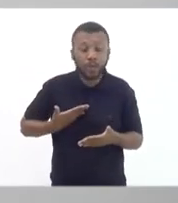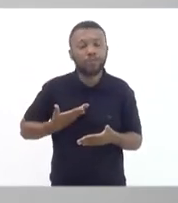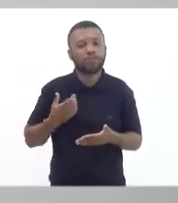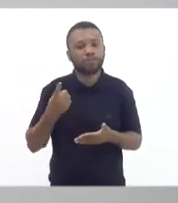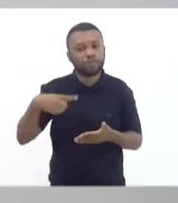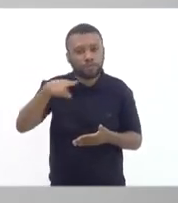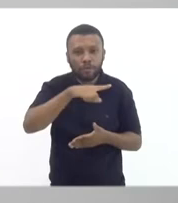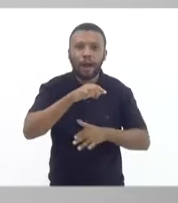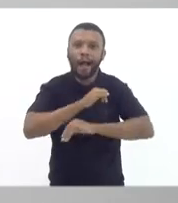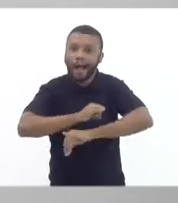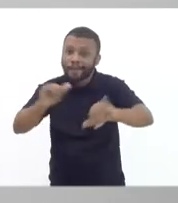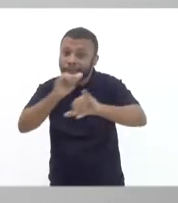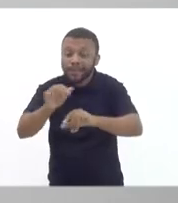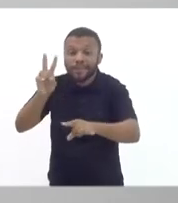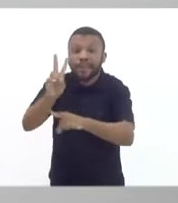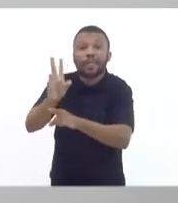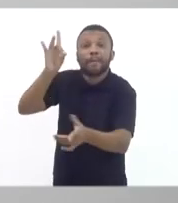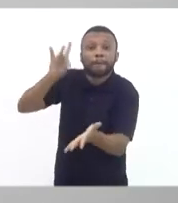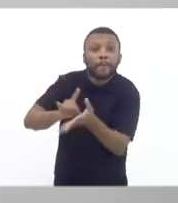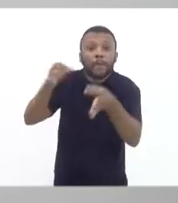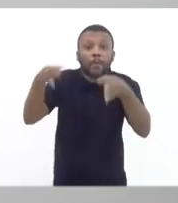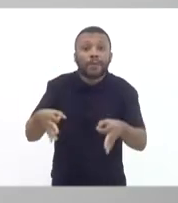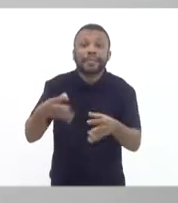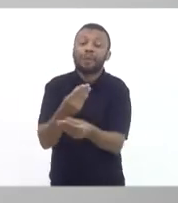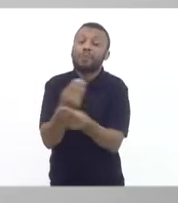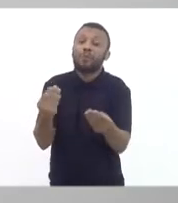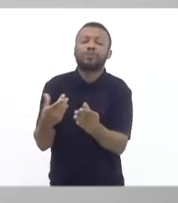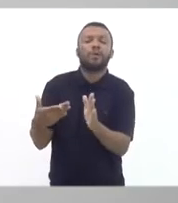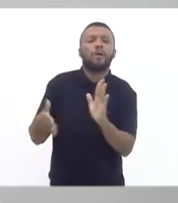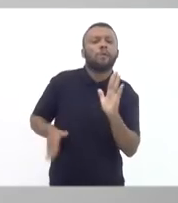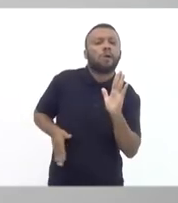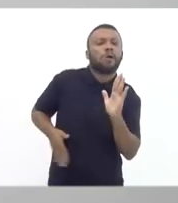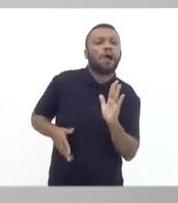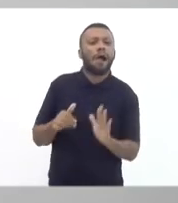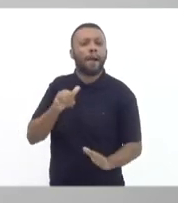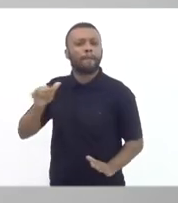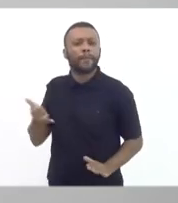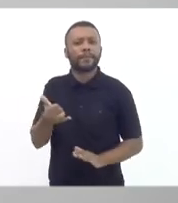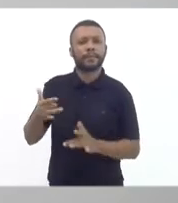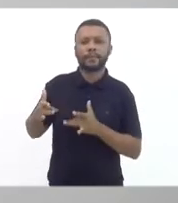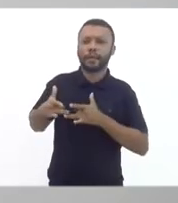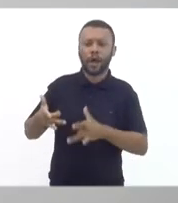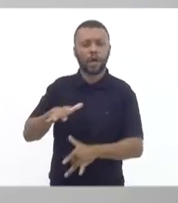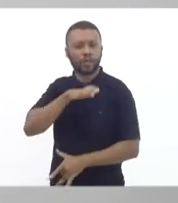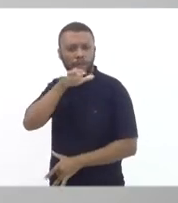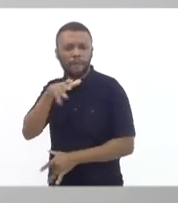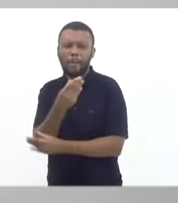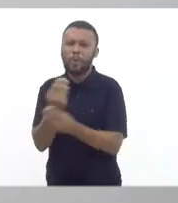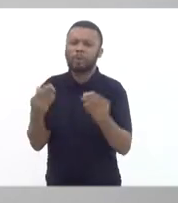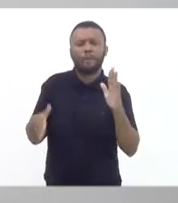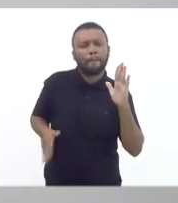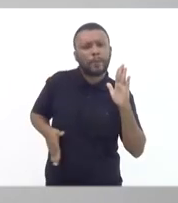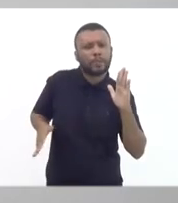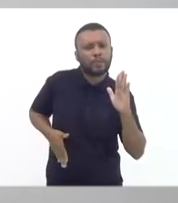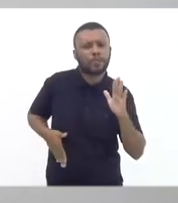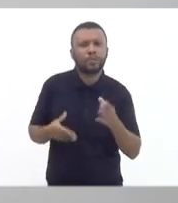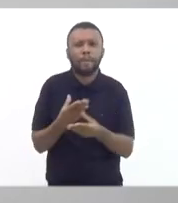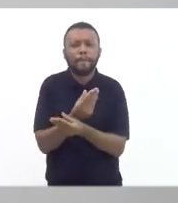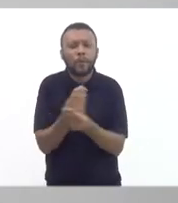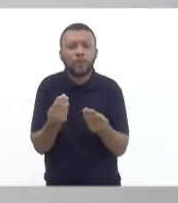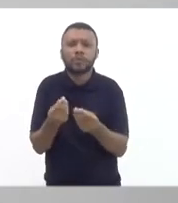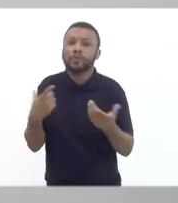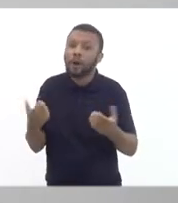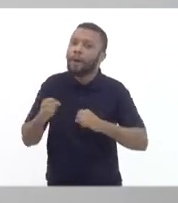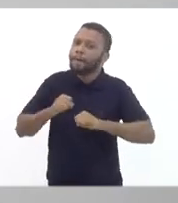protetores, protetores de verdade, que está cheio de bandido por aí, utilizando os animais. Né? Cheio de bandidos. Muito. Então,